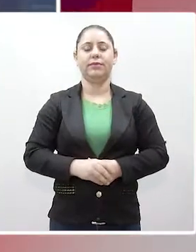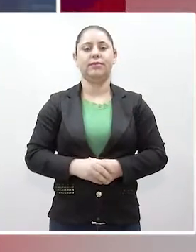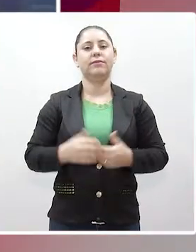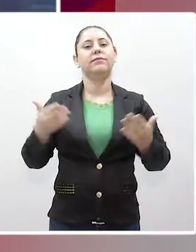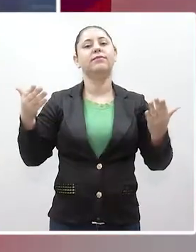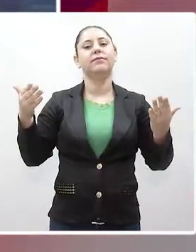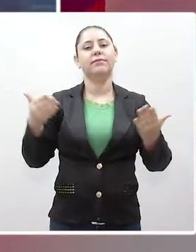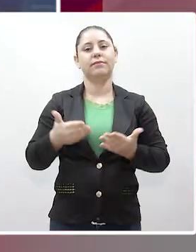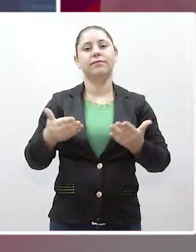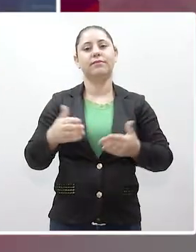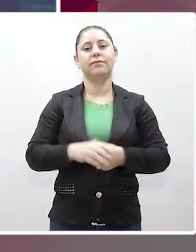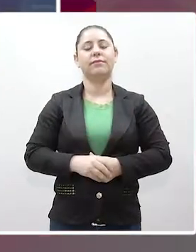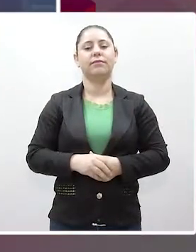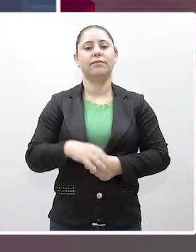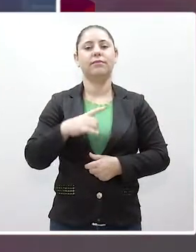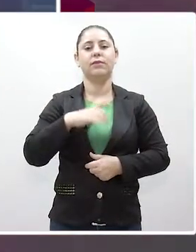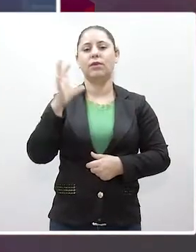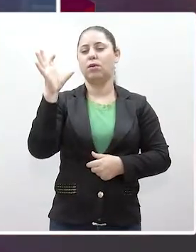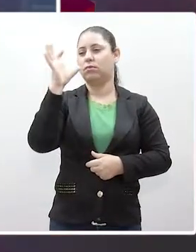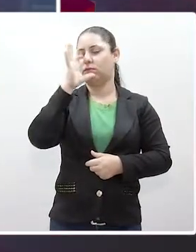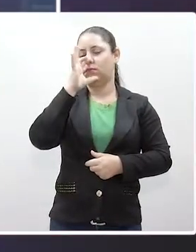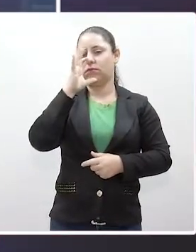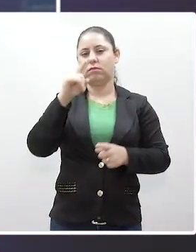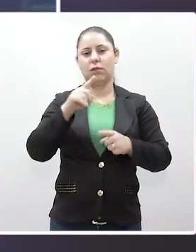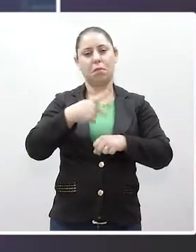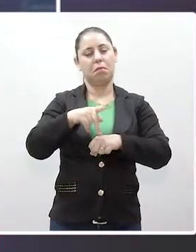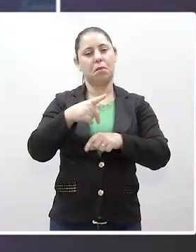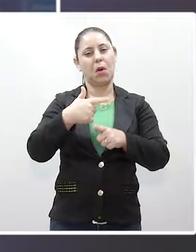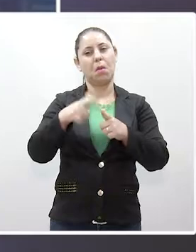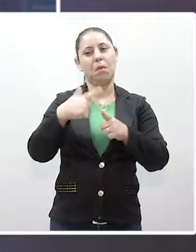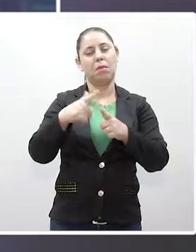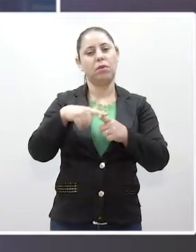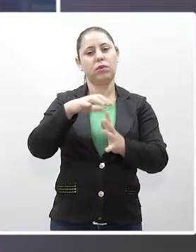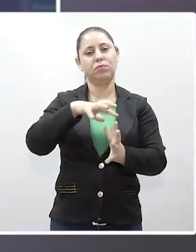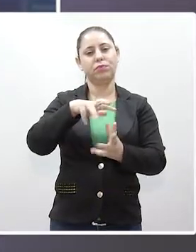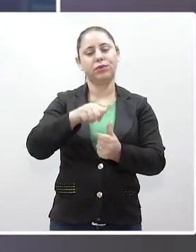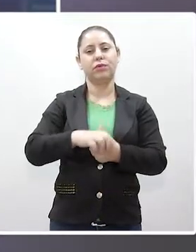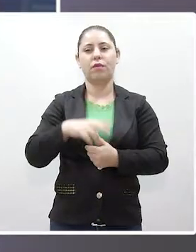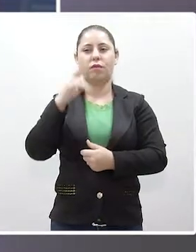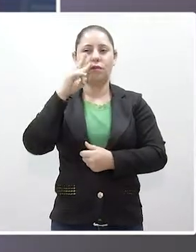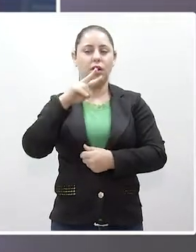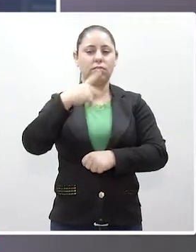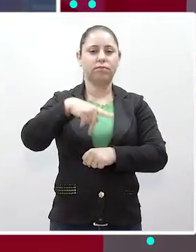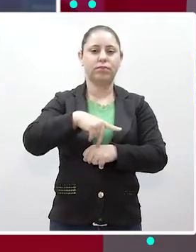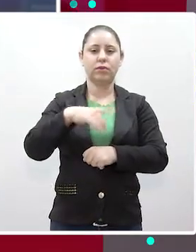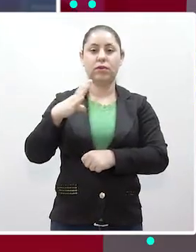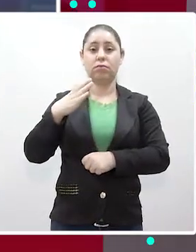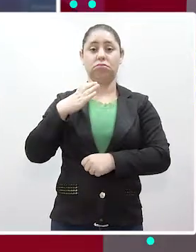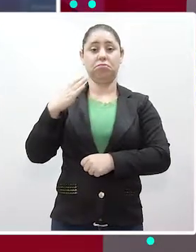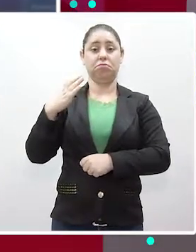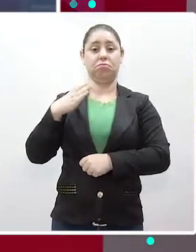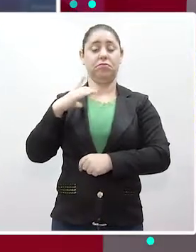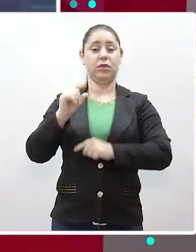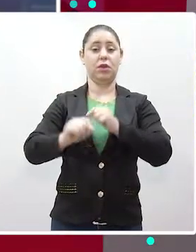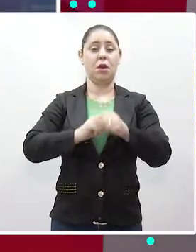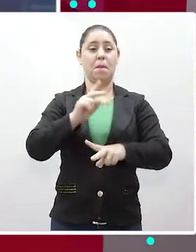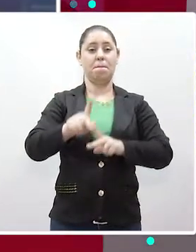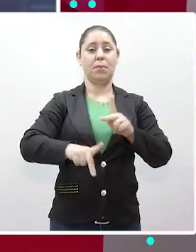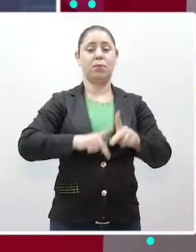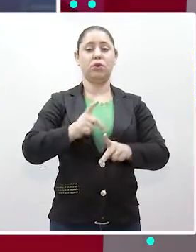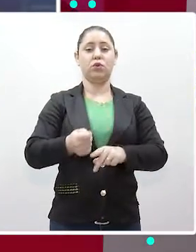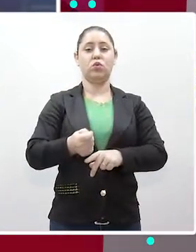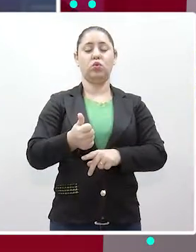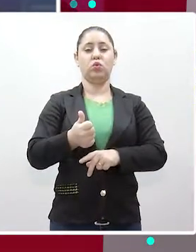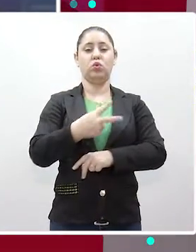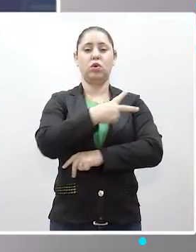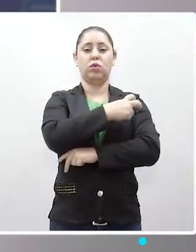Agora, a gente tem observado um outro problema global. A gente está vendo esses países ricos tendo a sua população vacinada